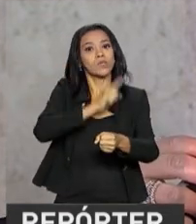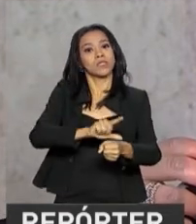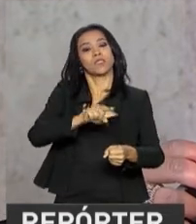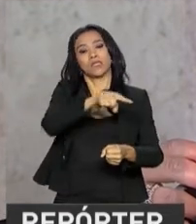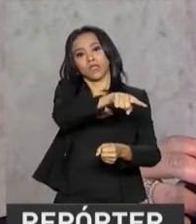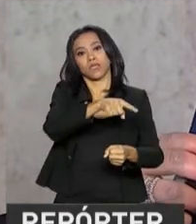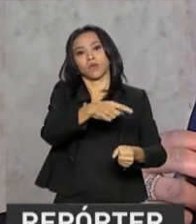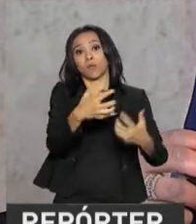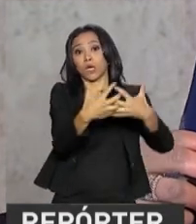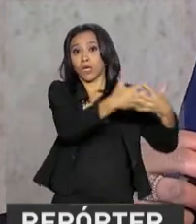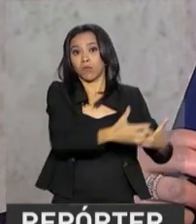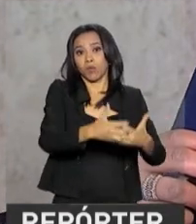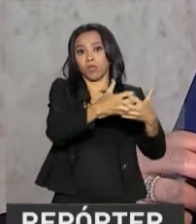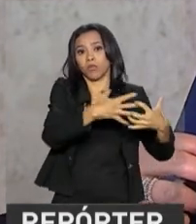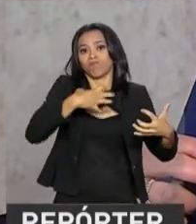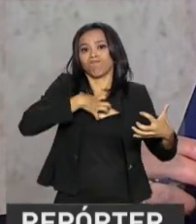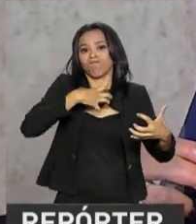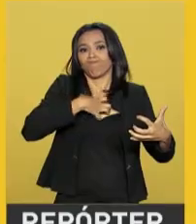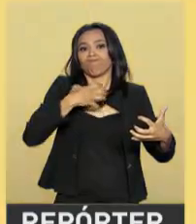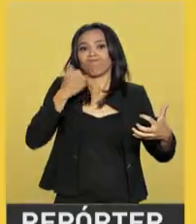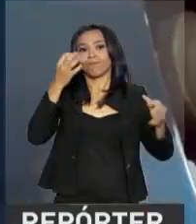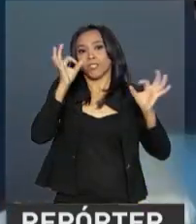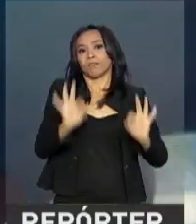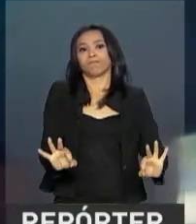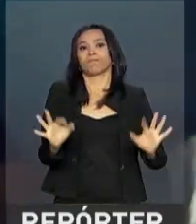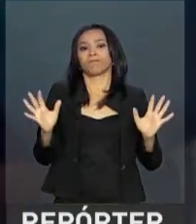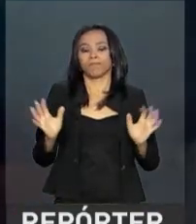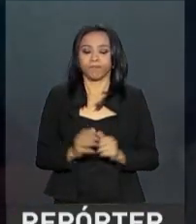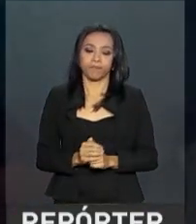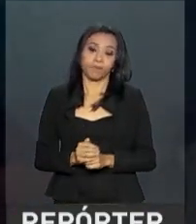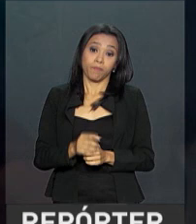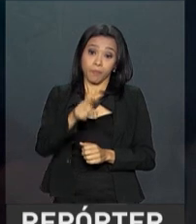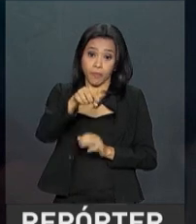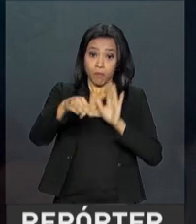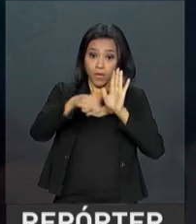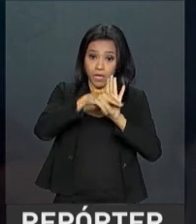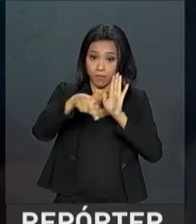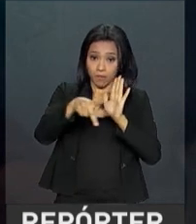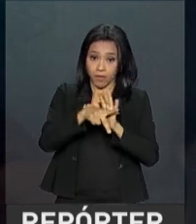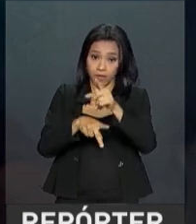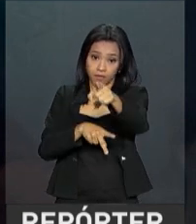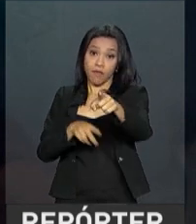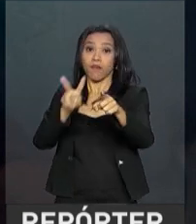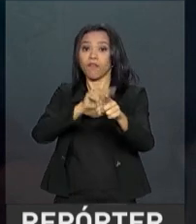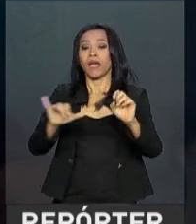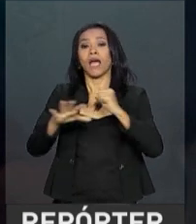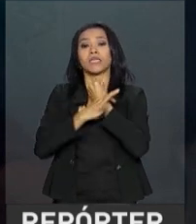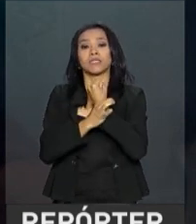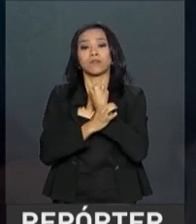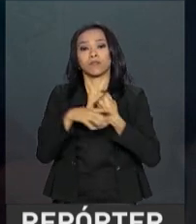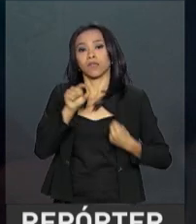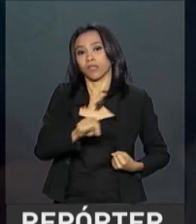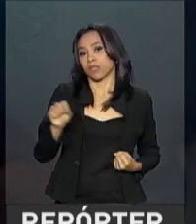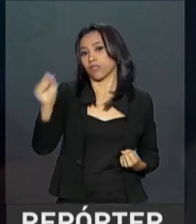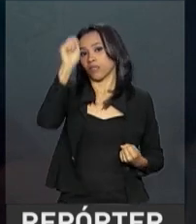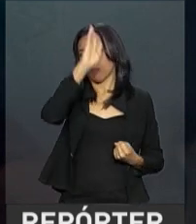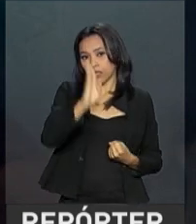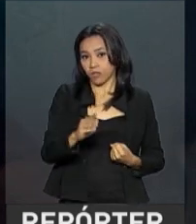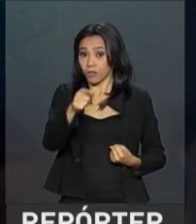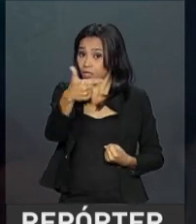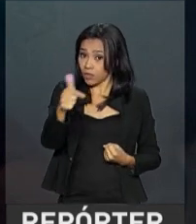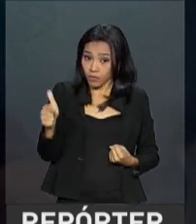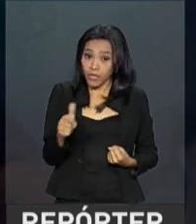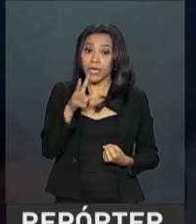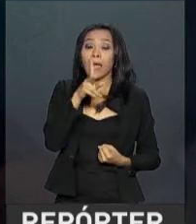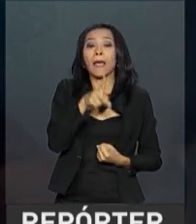do caminhoneiro se torne realidade uma medida provisória garantindo em todo o território nacional que não haja cobrança de